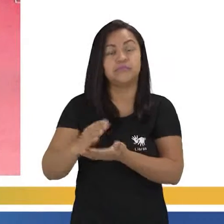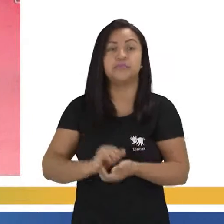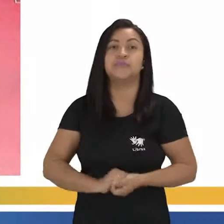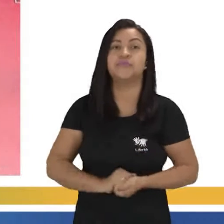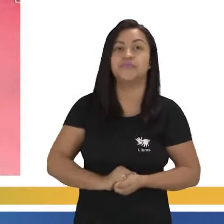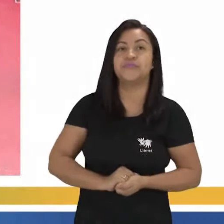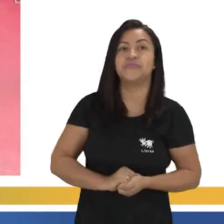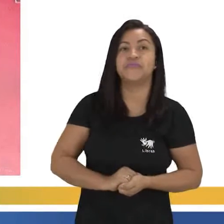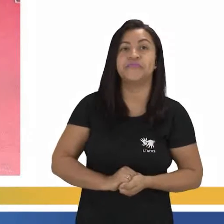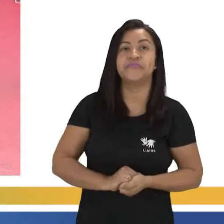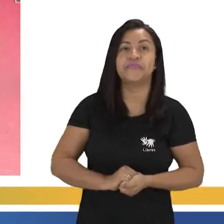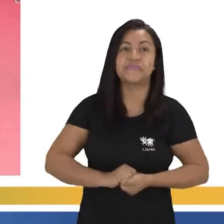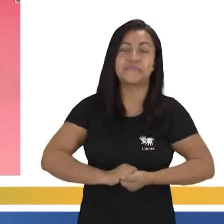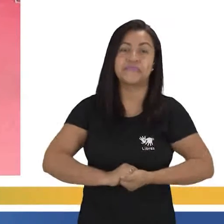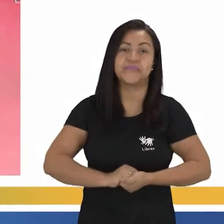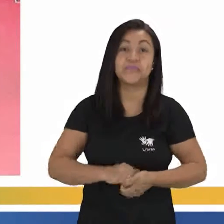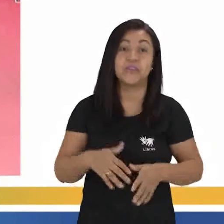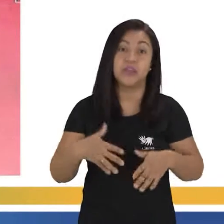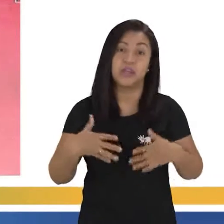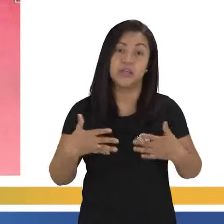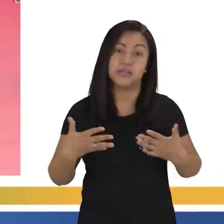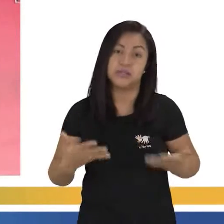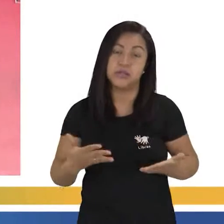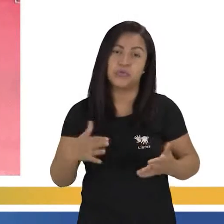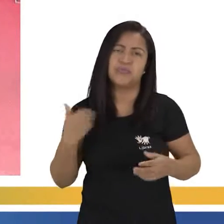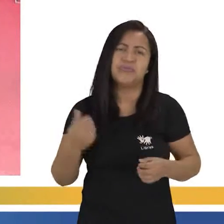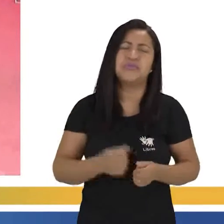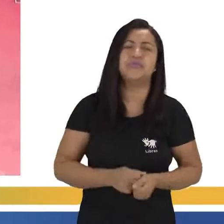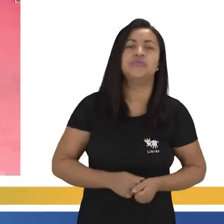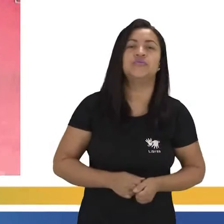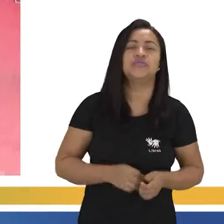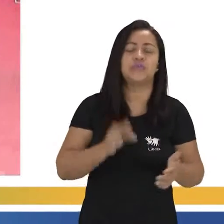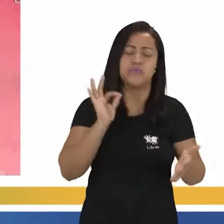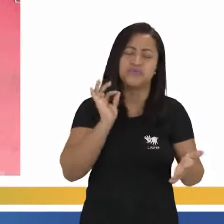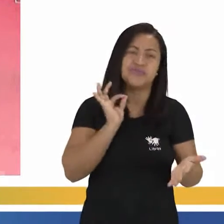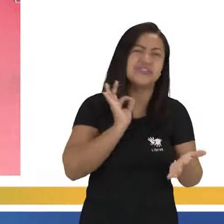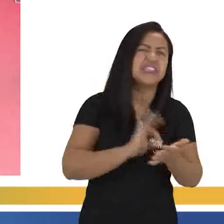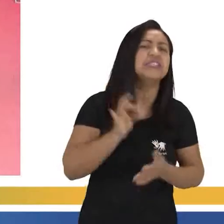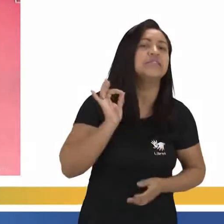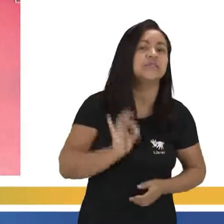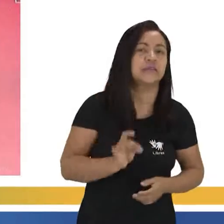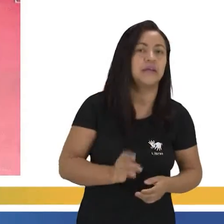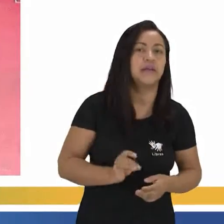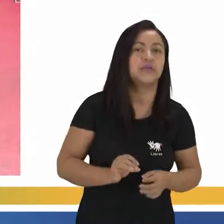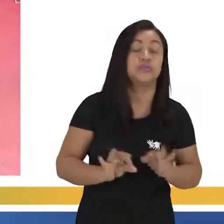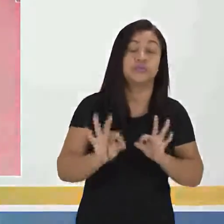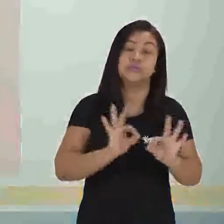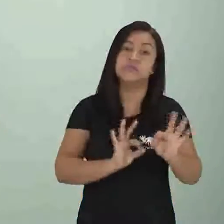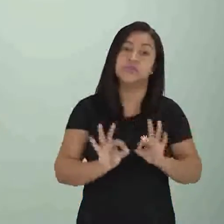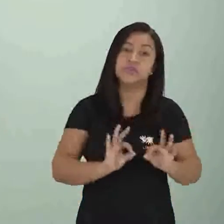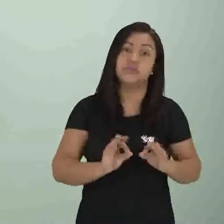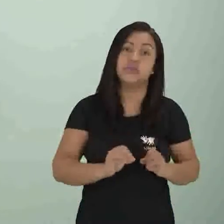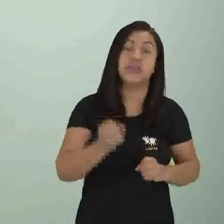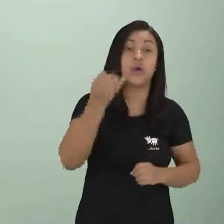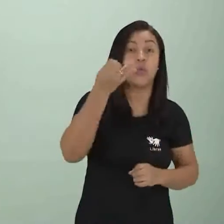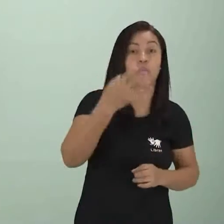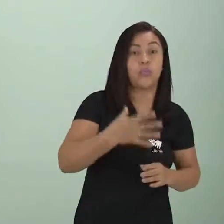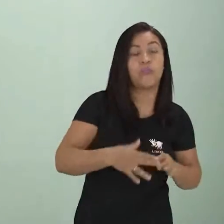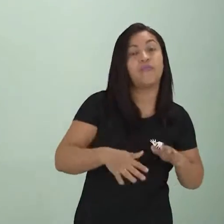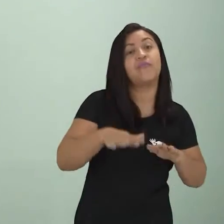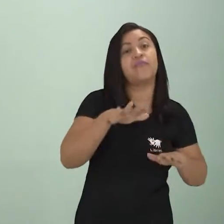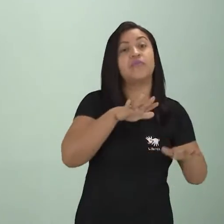física variação. Então, para a gente determinar o impulso, a gente precisa estabelecer essa variação da quantidade de